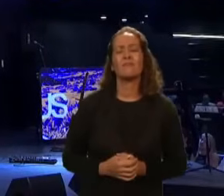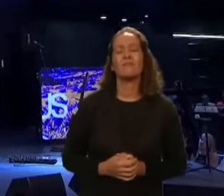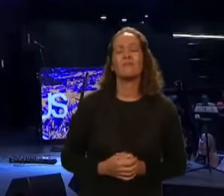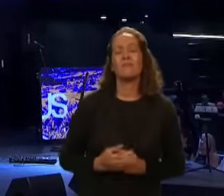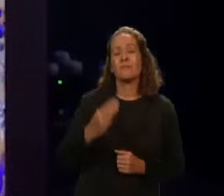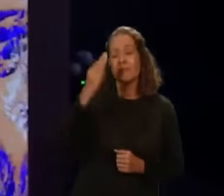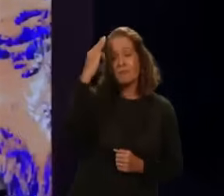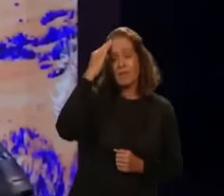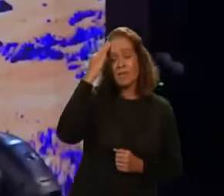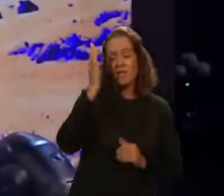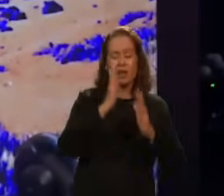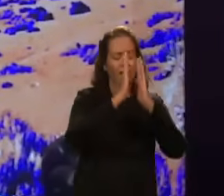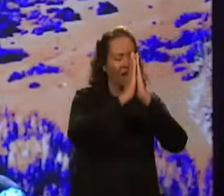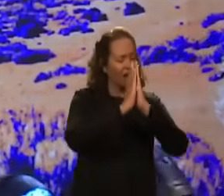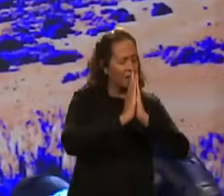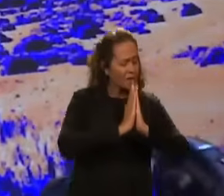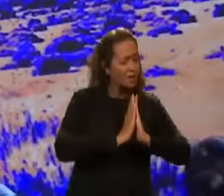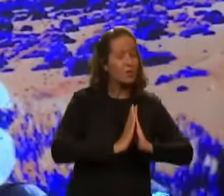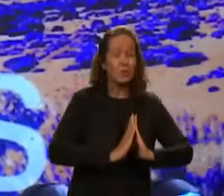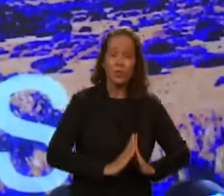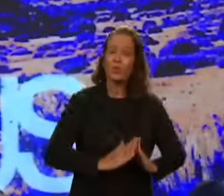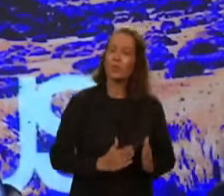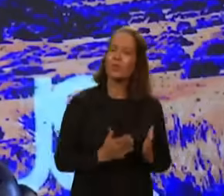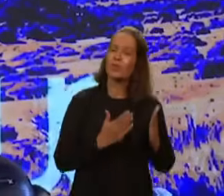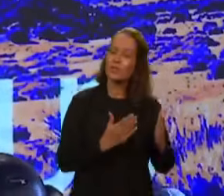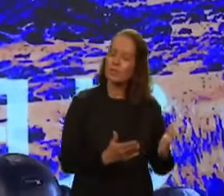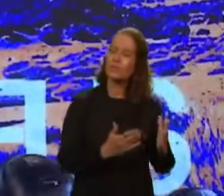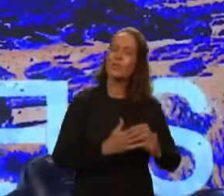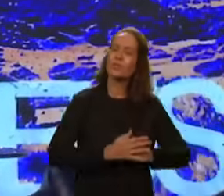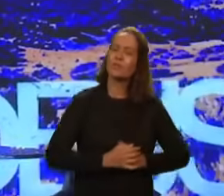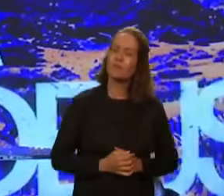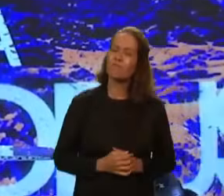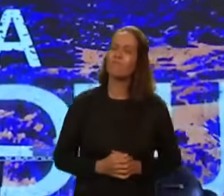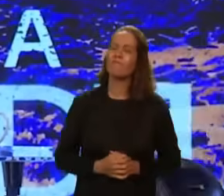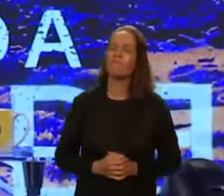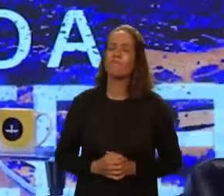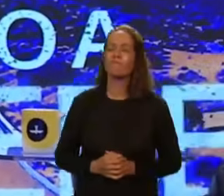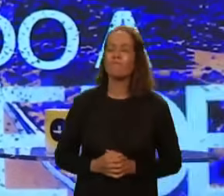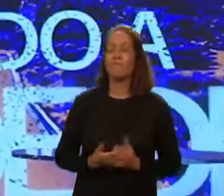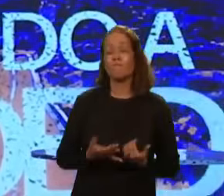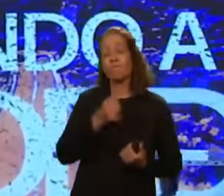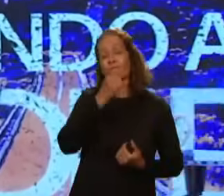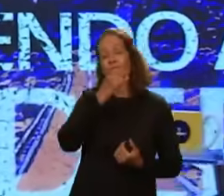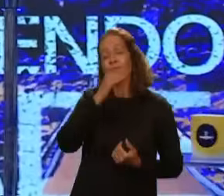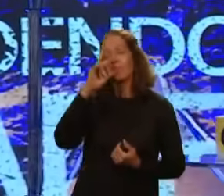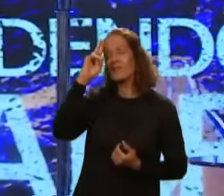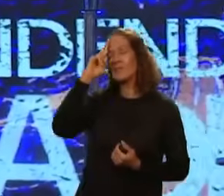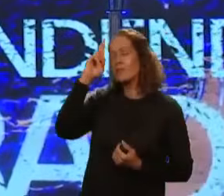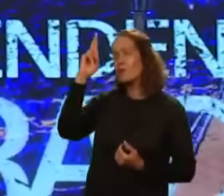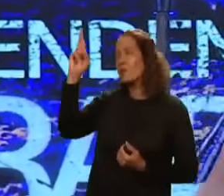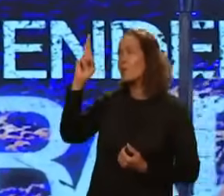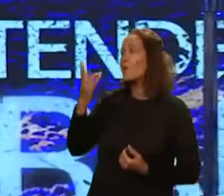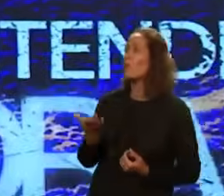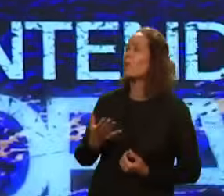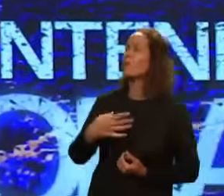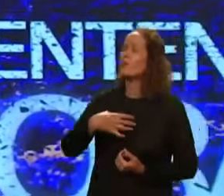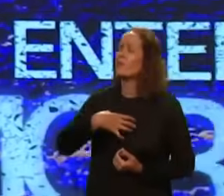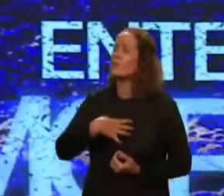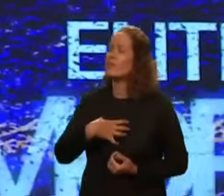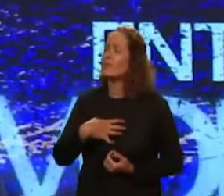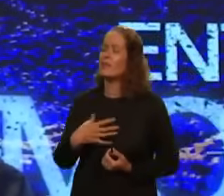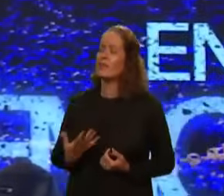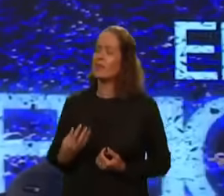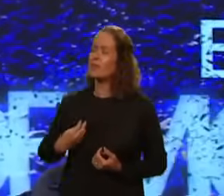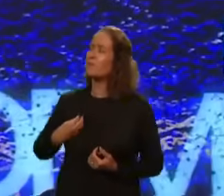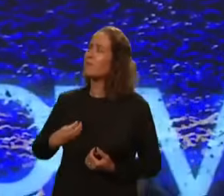adorou a si mesmo. Senhor, eu estou sentindo, eu não sinto a tua presença, eu não vejo o teu agir. Quanto